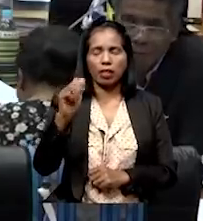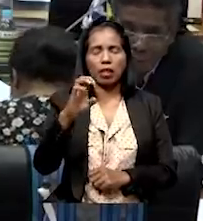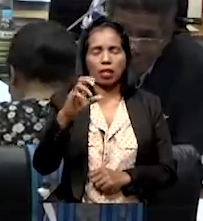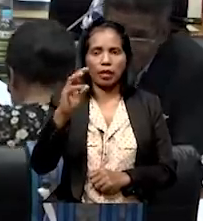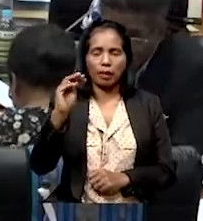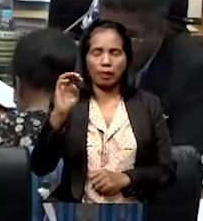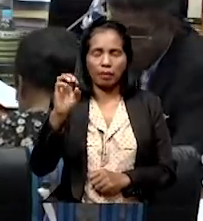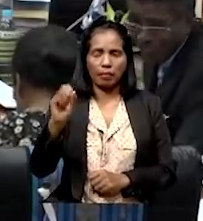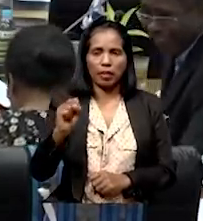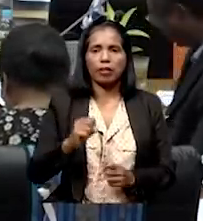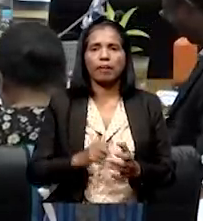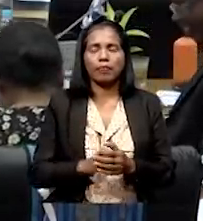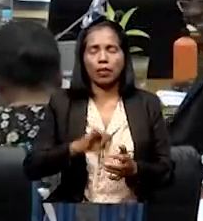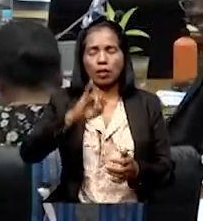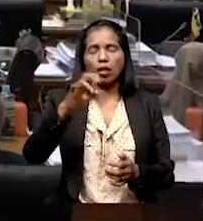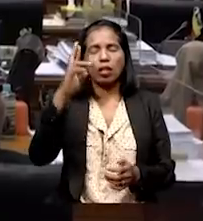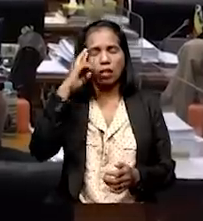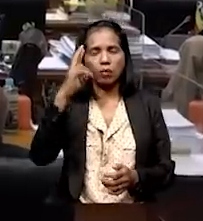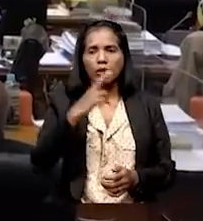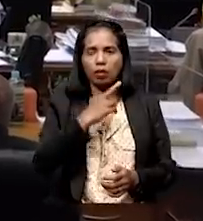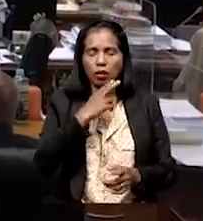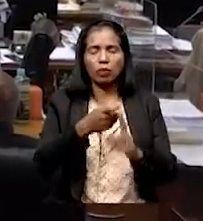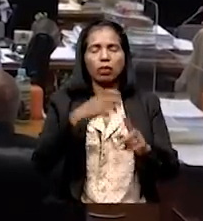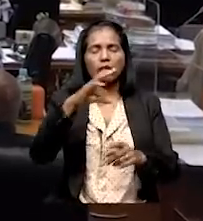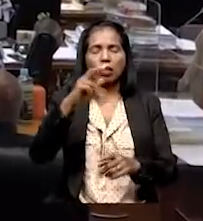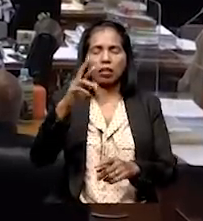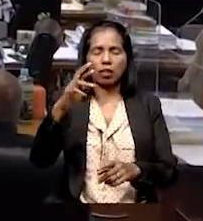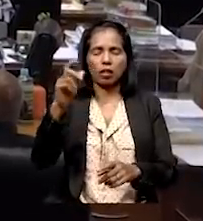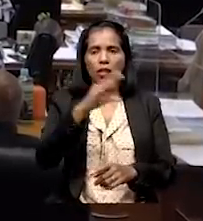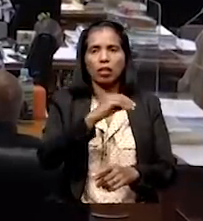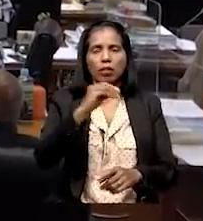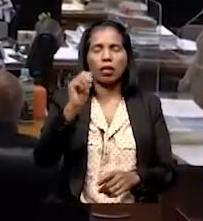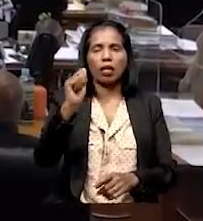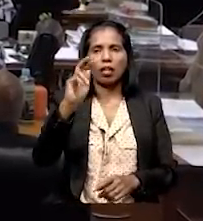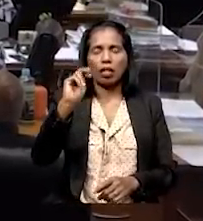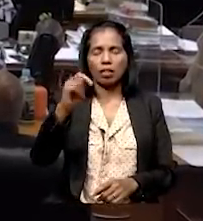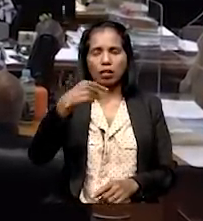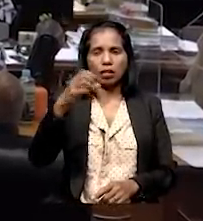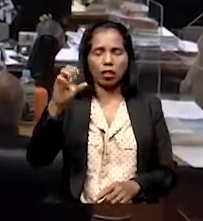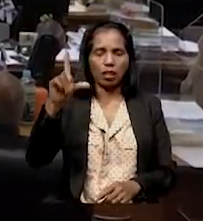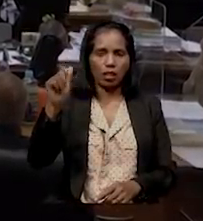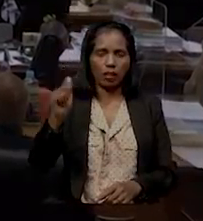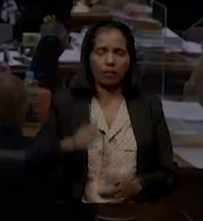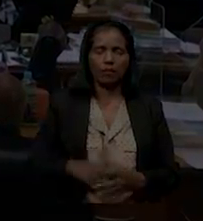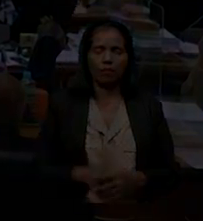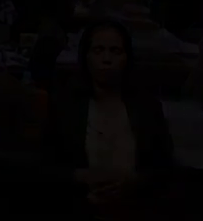Siquiliras Aihai Barros, José Ramos Horta, José Sinerte, no Angela Freitas. Almeida dos Santos, Elogaio, Ziamen.